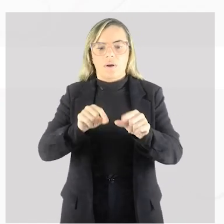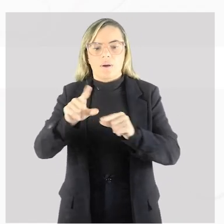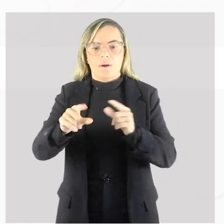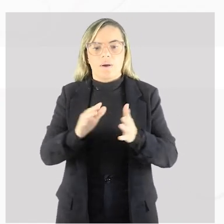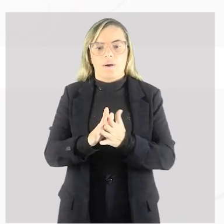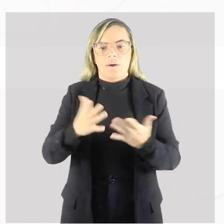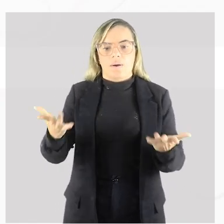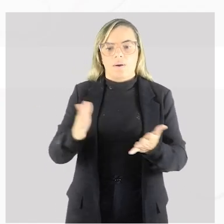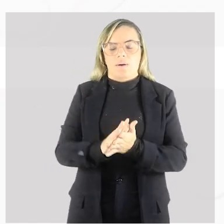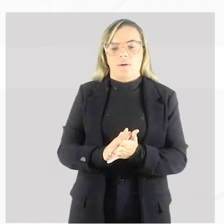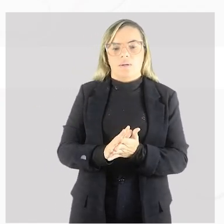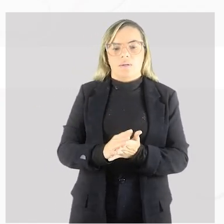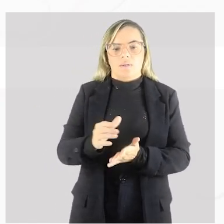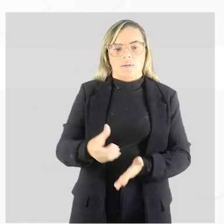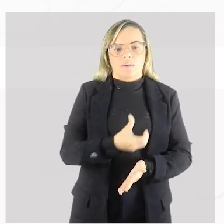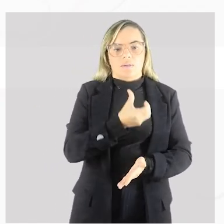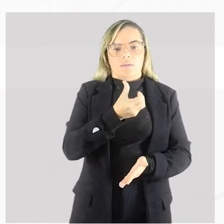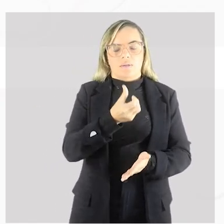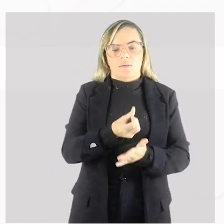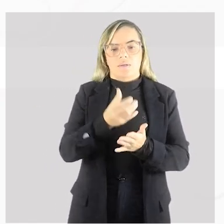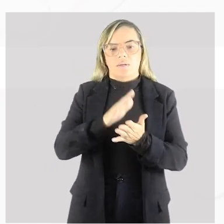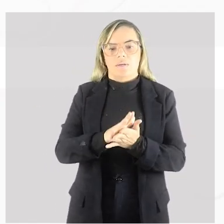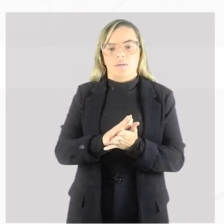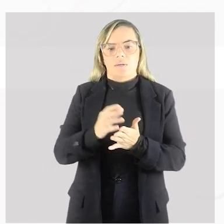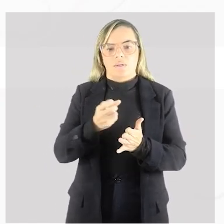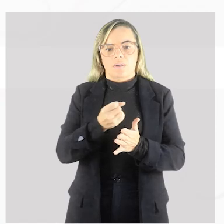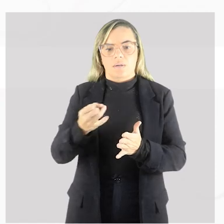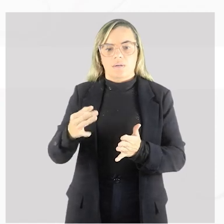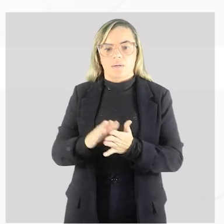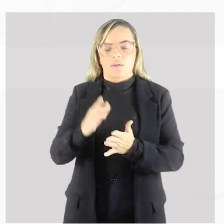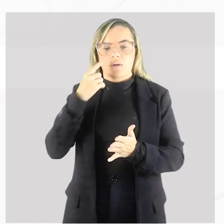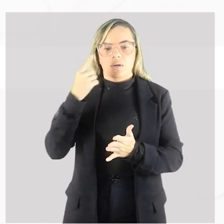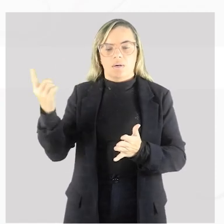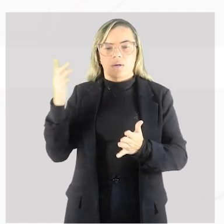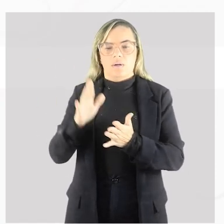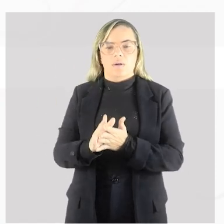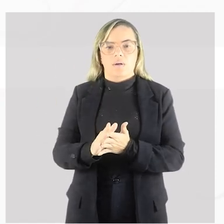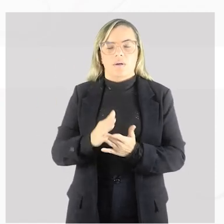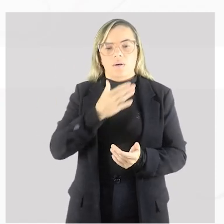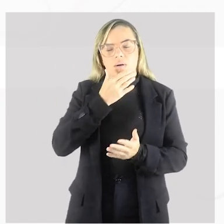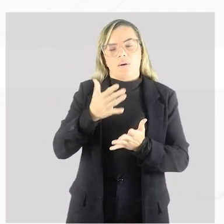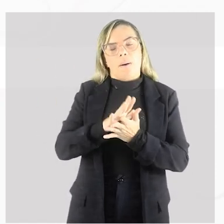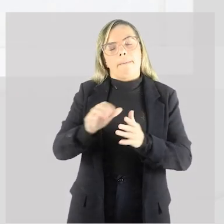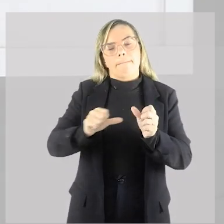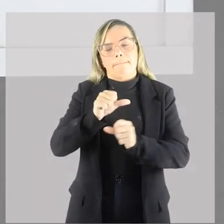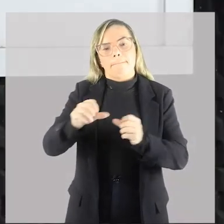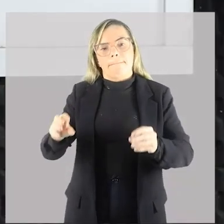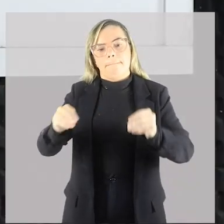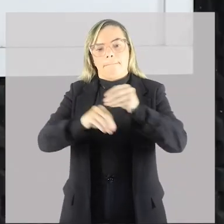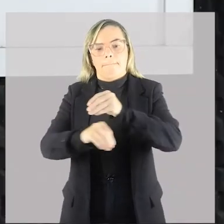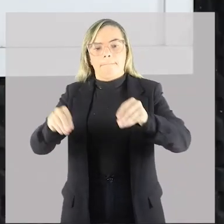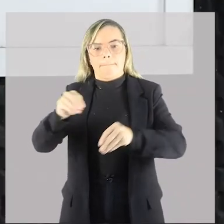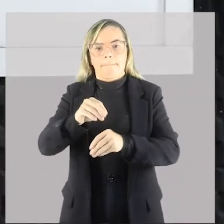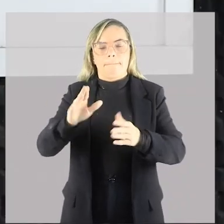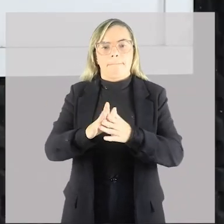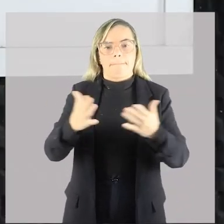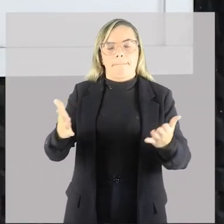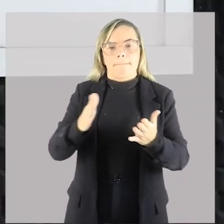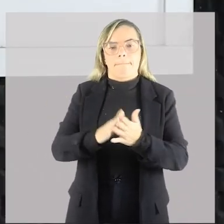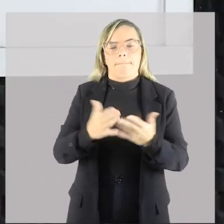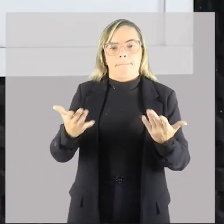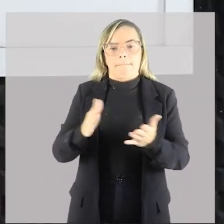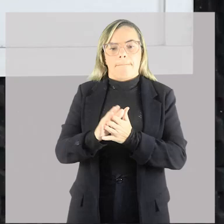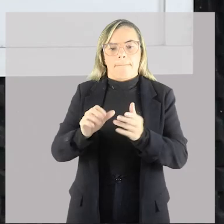tomar 3 vagas. Como você percebe, se você mudar a ordem dos elementos,